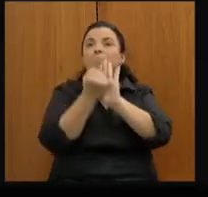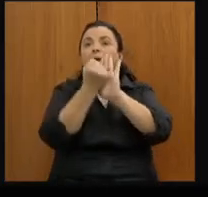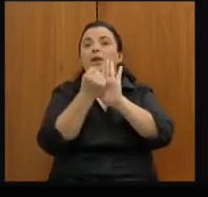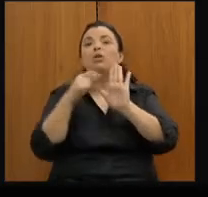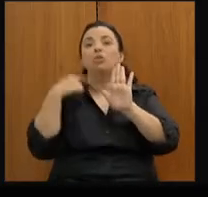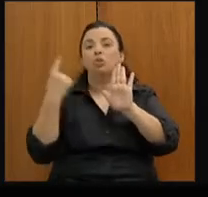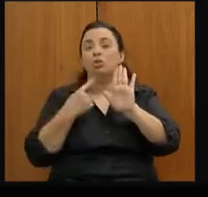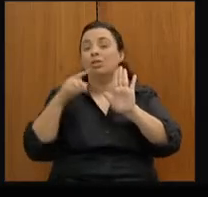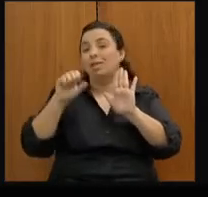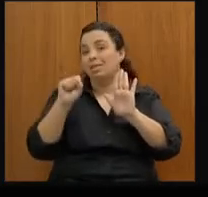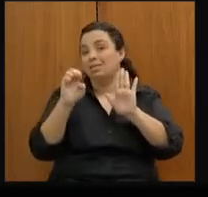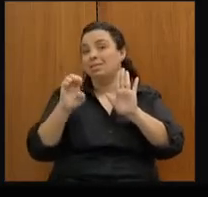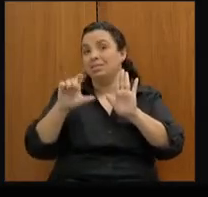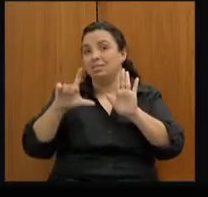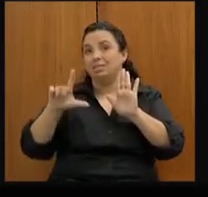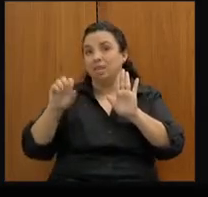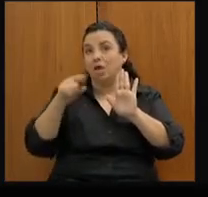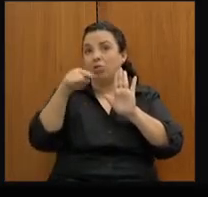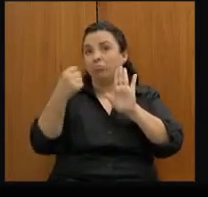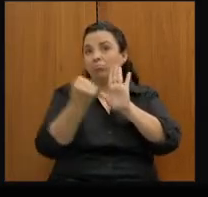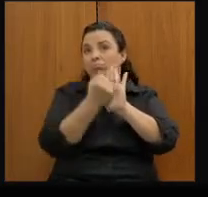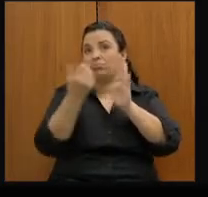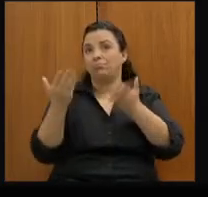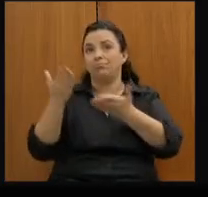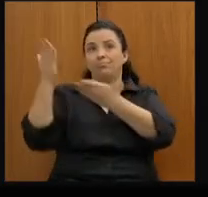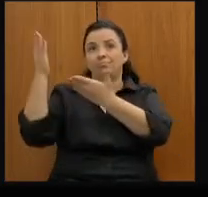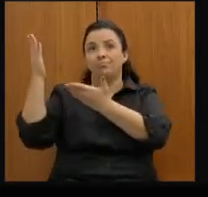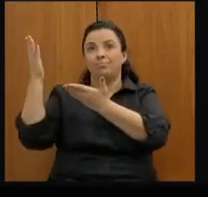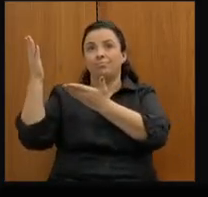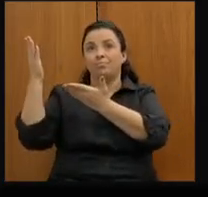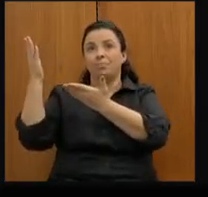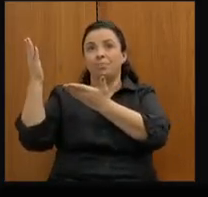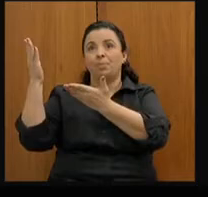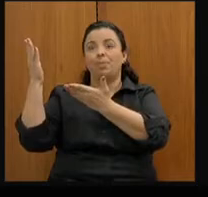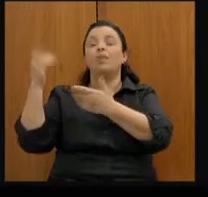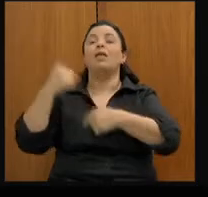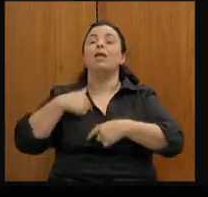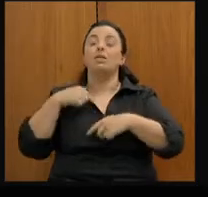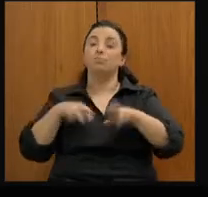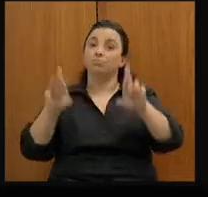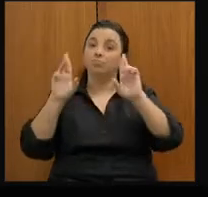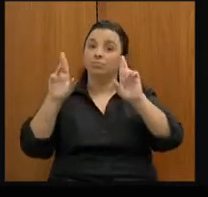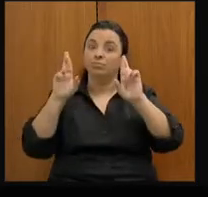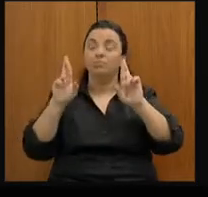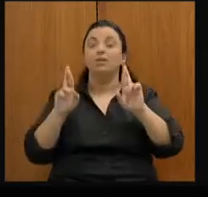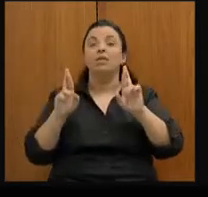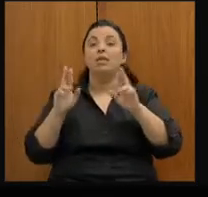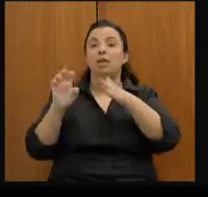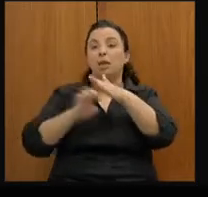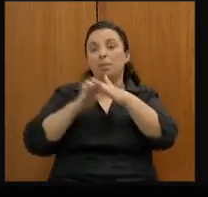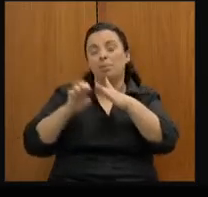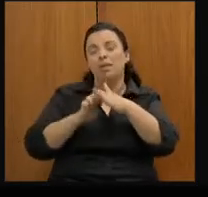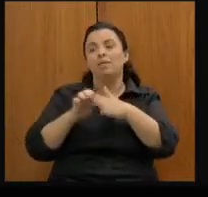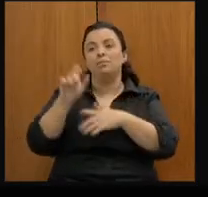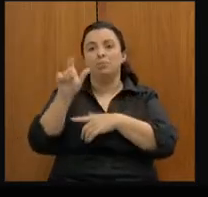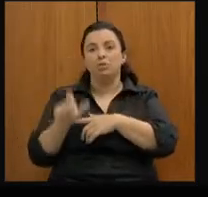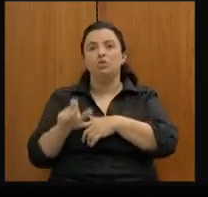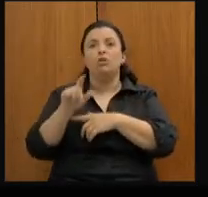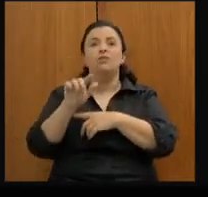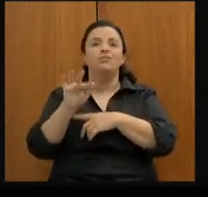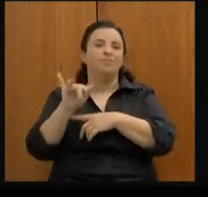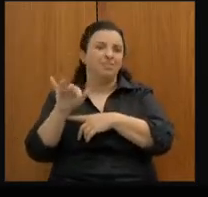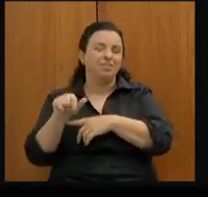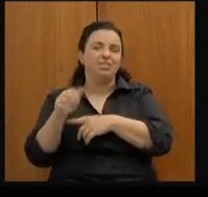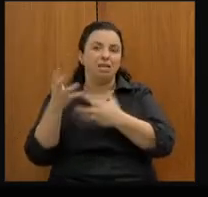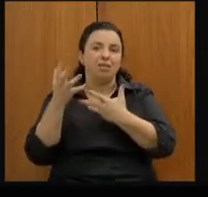selo e eu espero que empresas e pessoas físicas se interessa em por